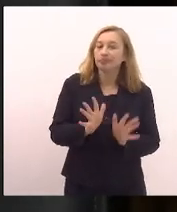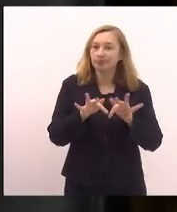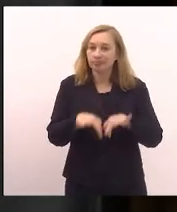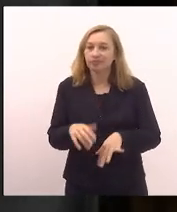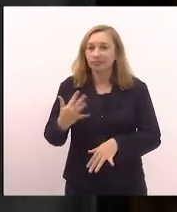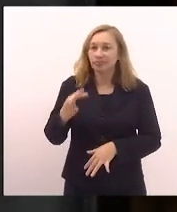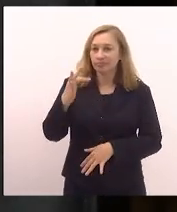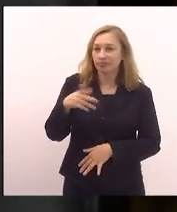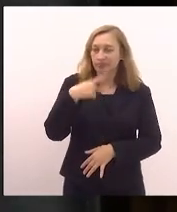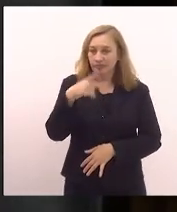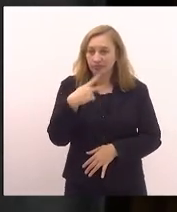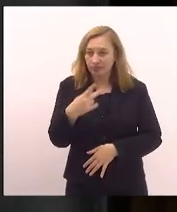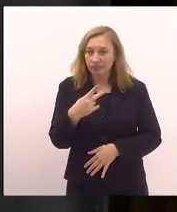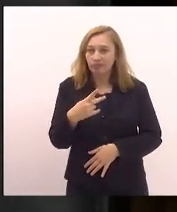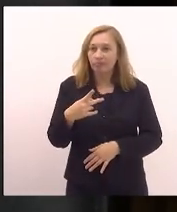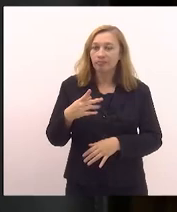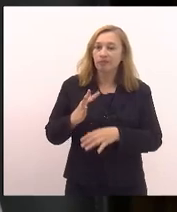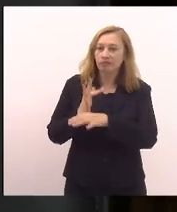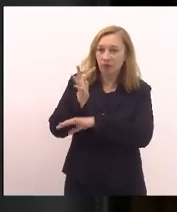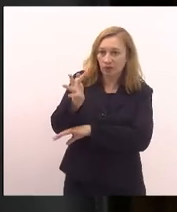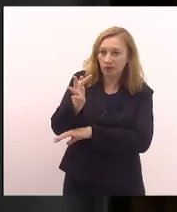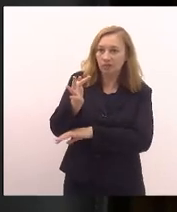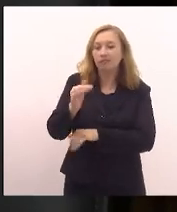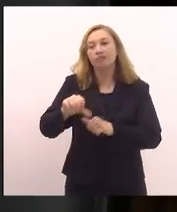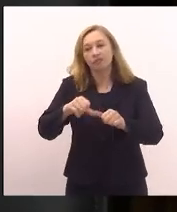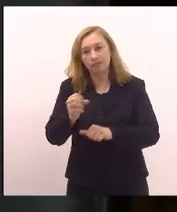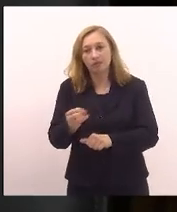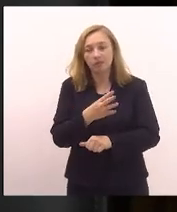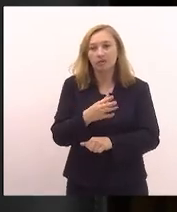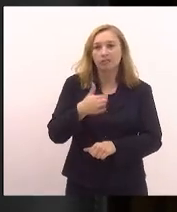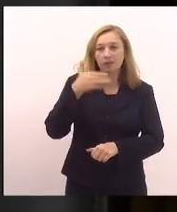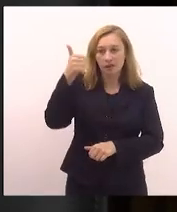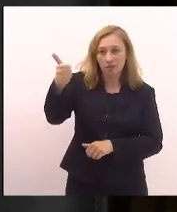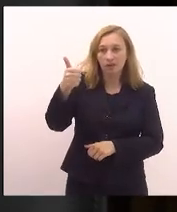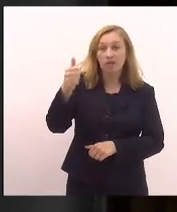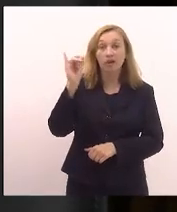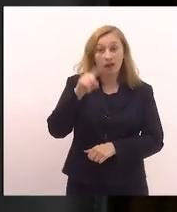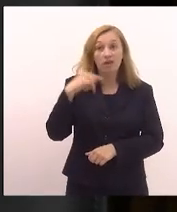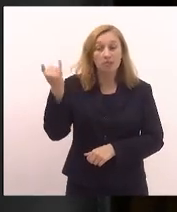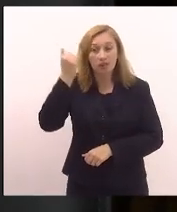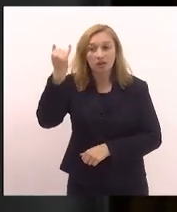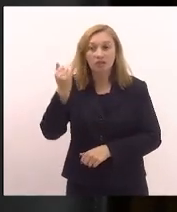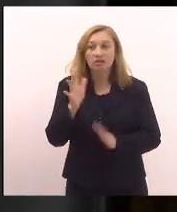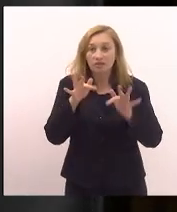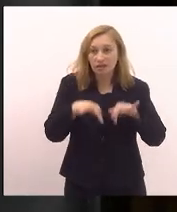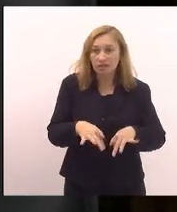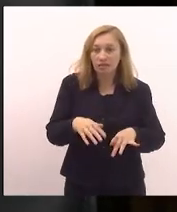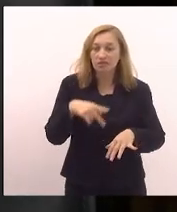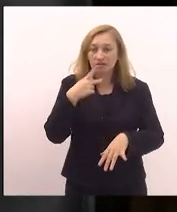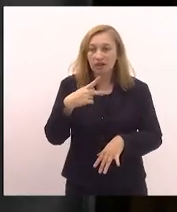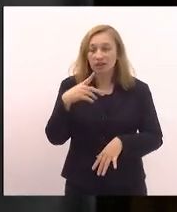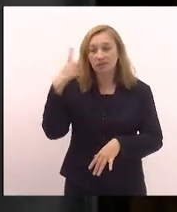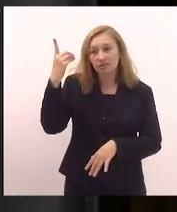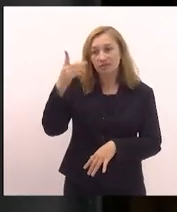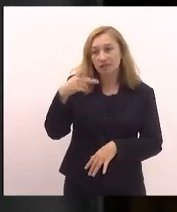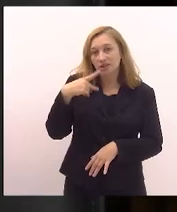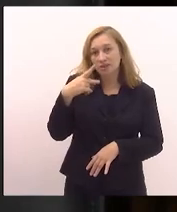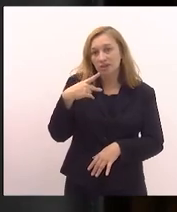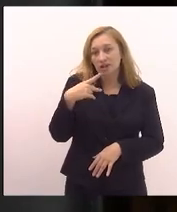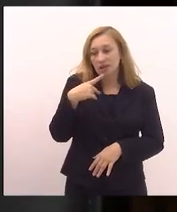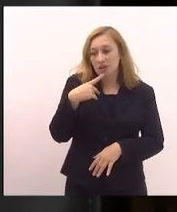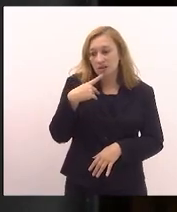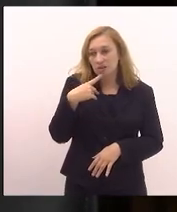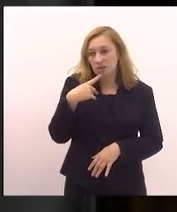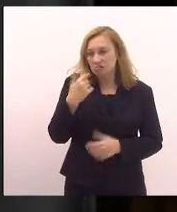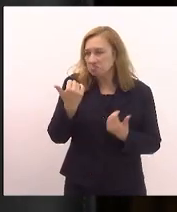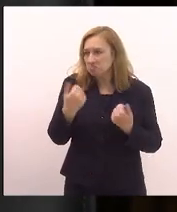minha breve fala, renovar essa esperança, né, de que as coisas melhorem, é sempre muito importante. Vou terminar a minha fala, deputada, dizendo que a